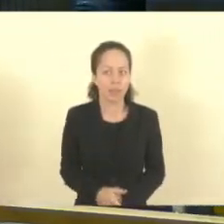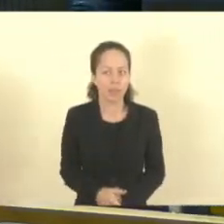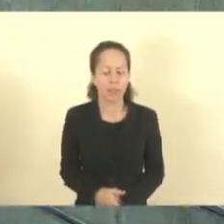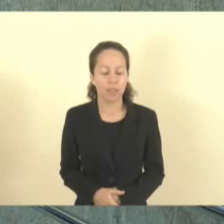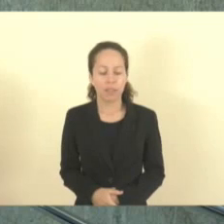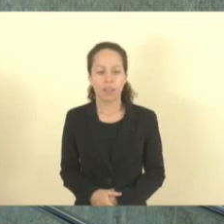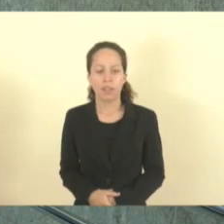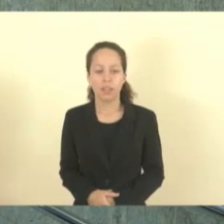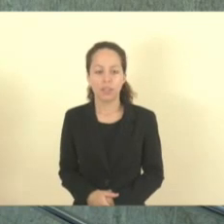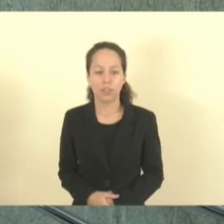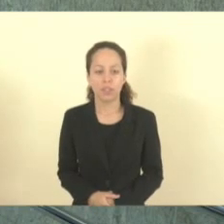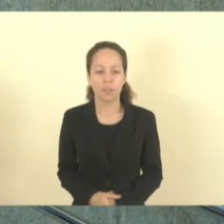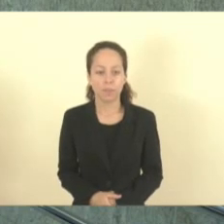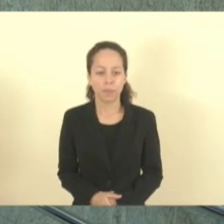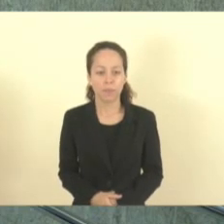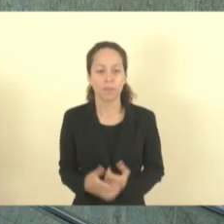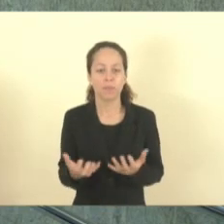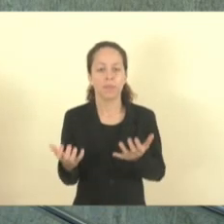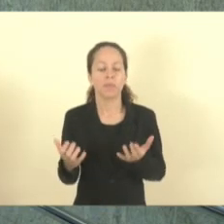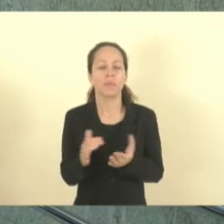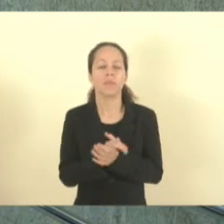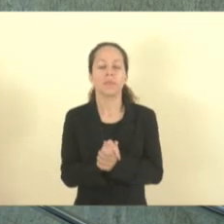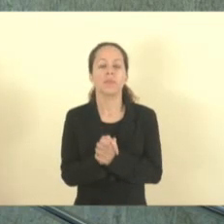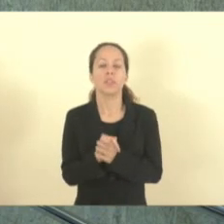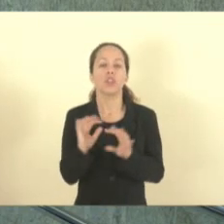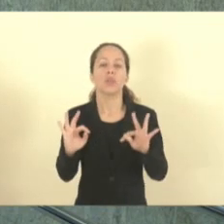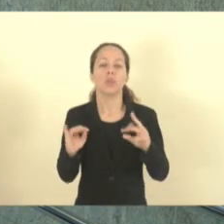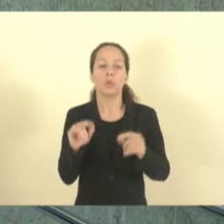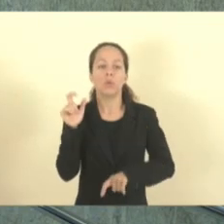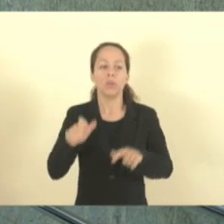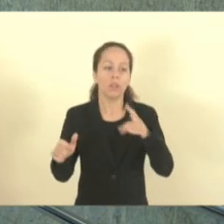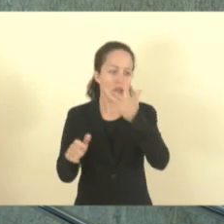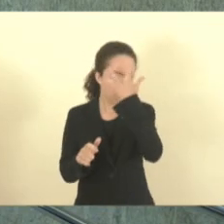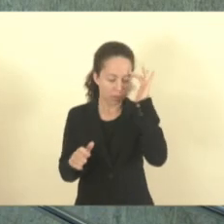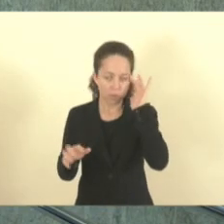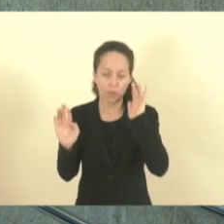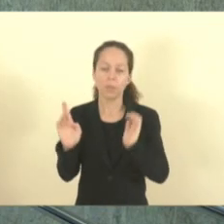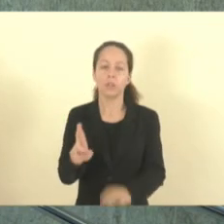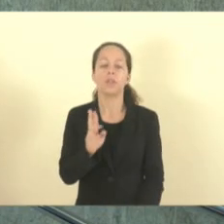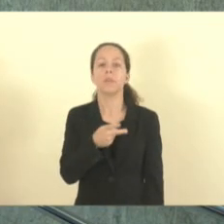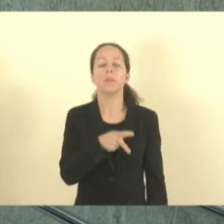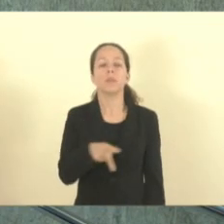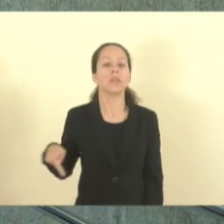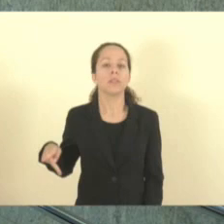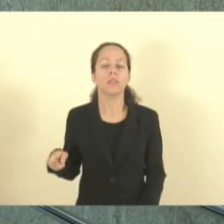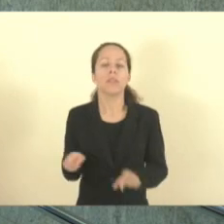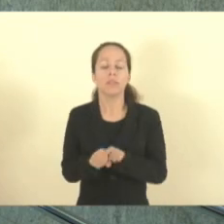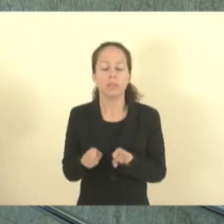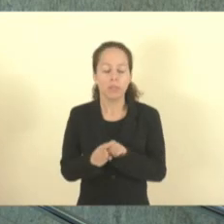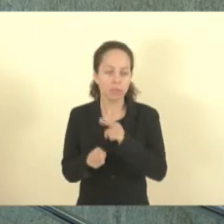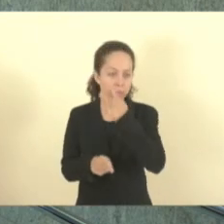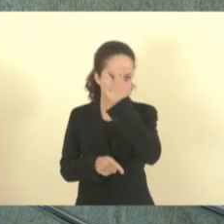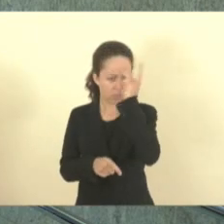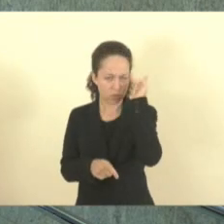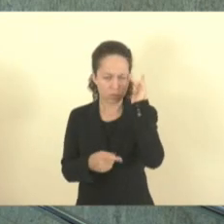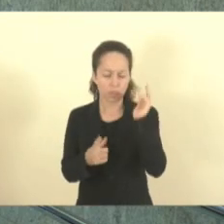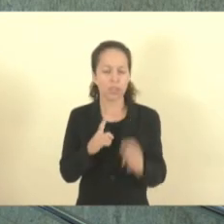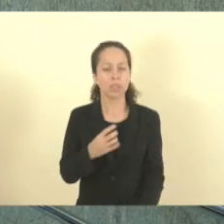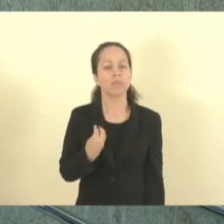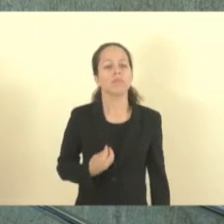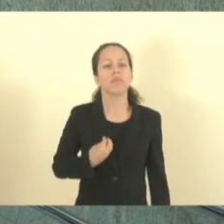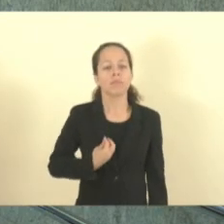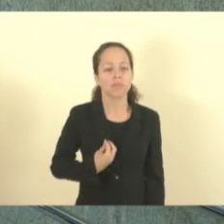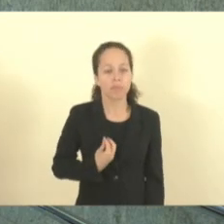Eu quero primeiro cumprimentar todas as pessoas, o presidente e todos e todas que estão aqui,